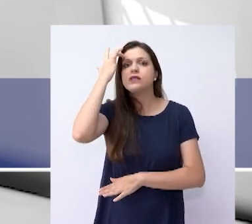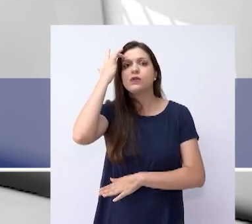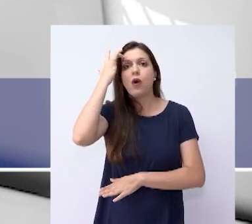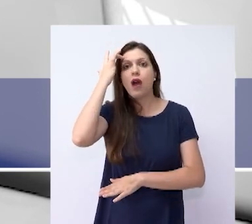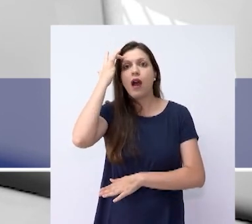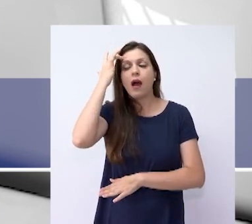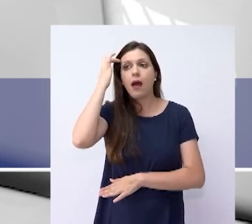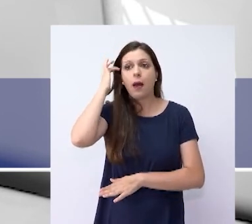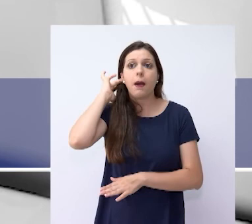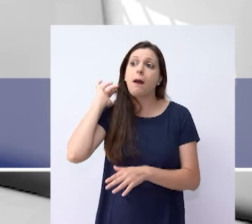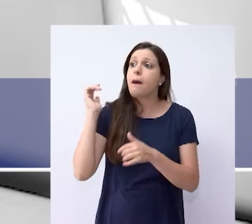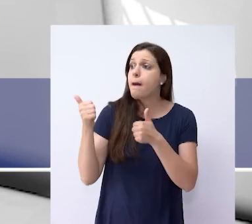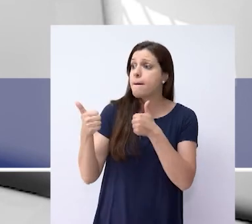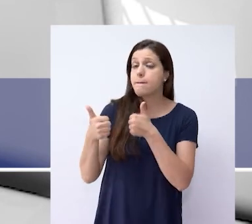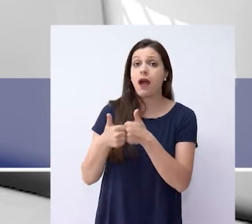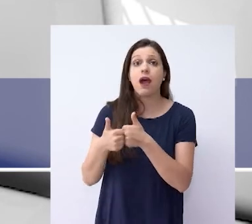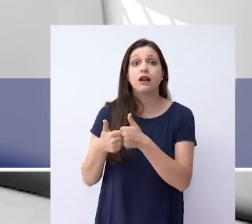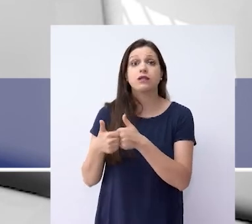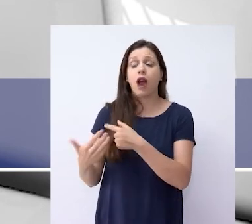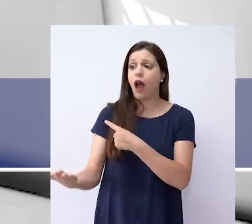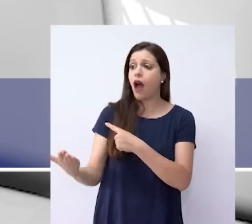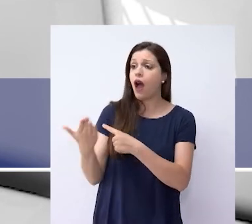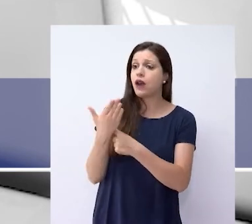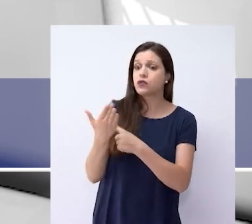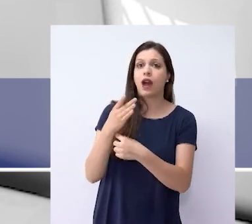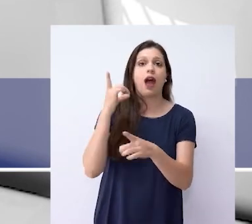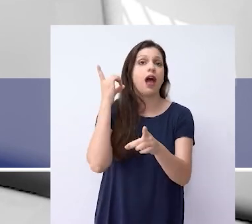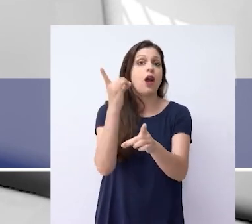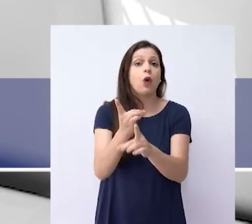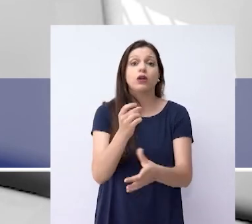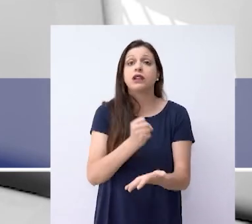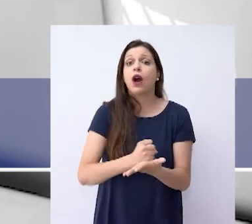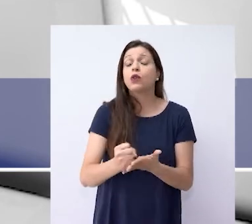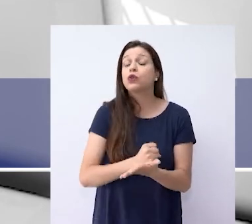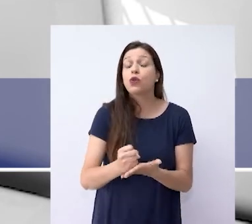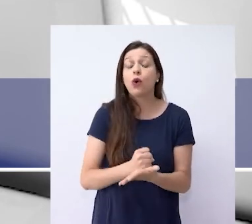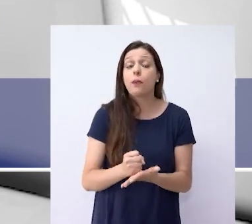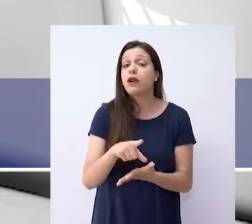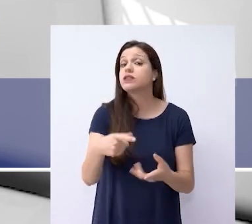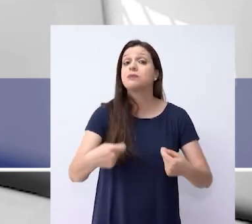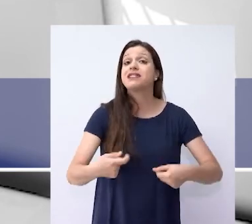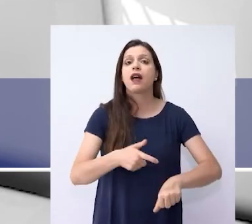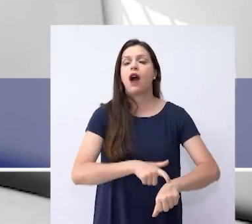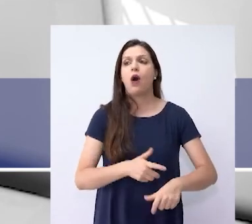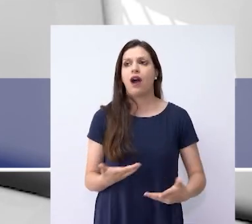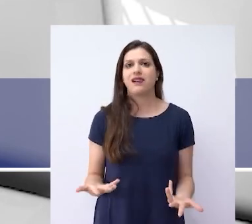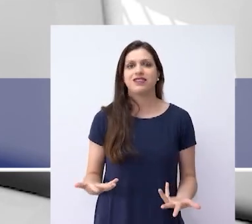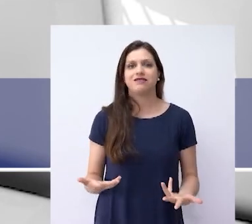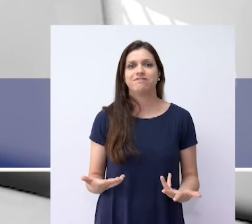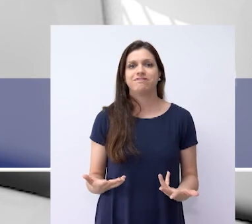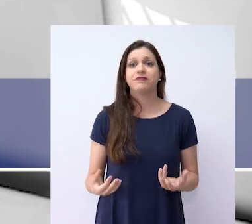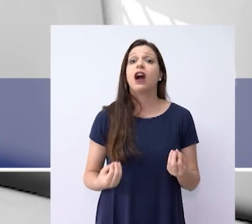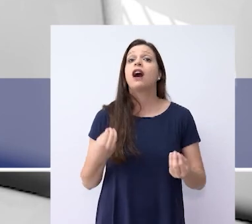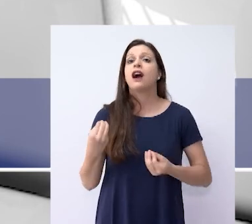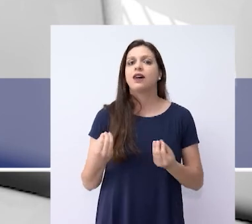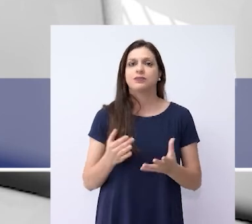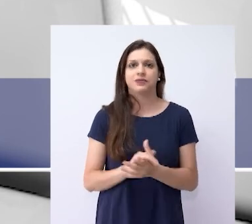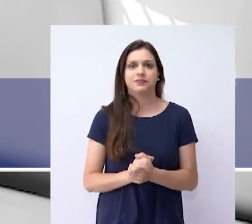alguém próximo de você para ajudar você a encontrar um documento que você precisa naquele